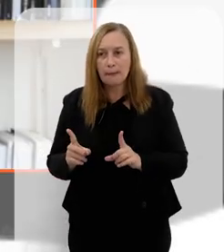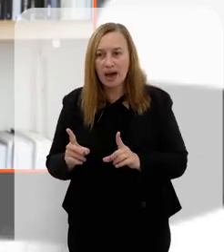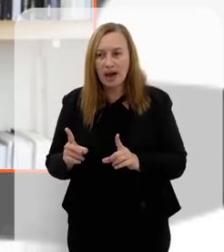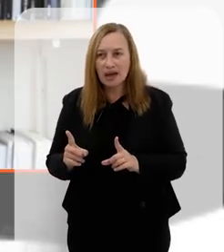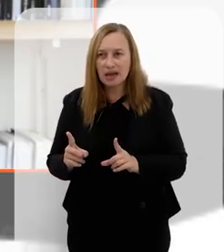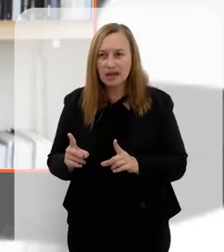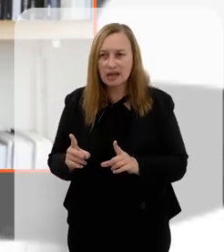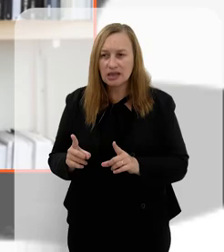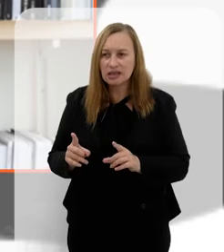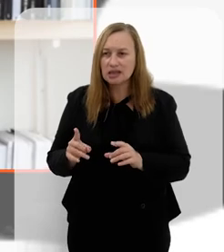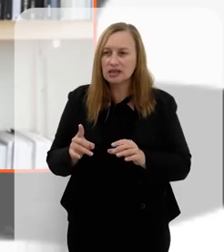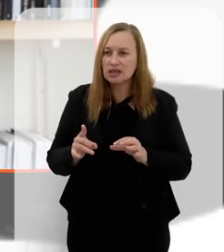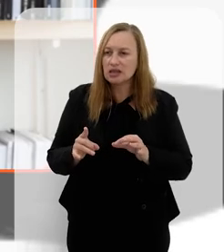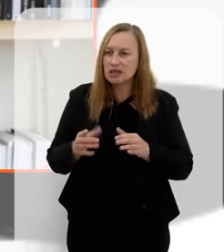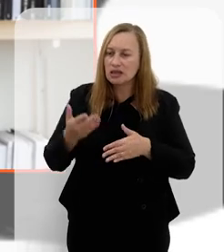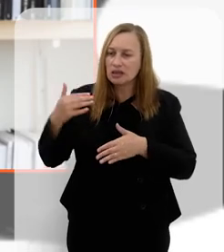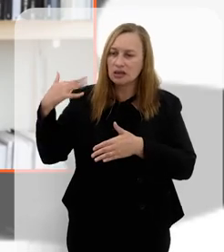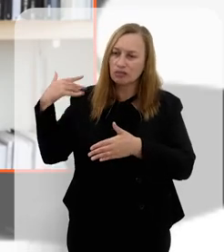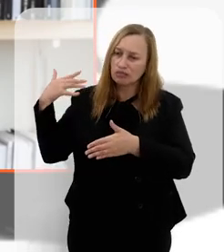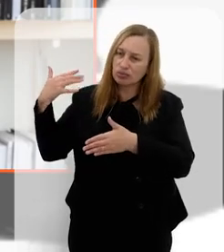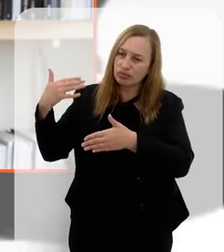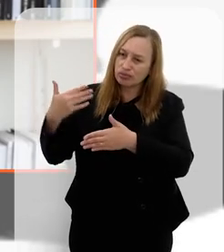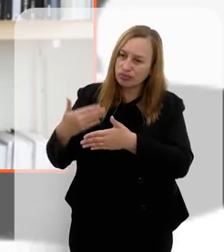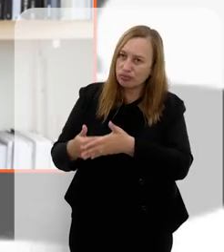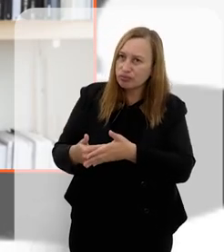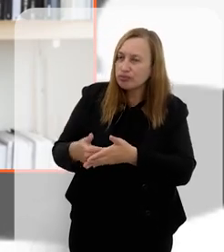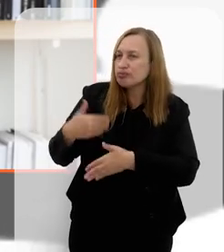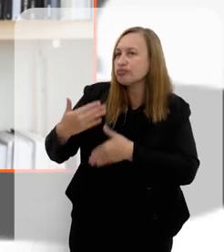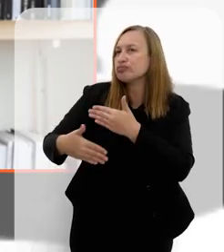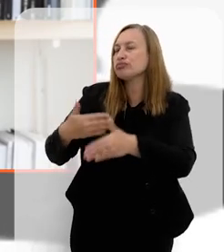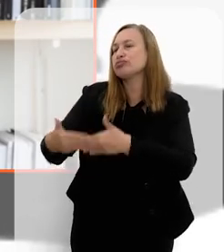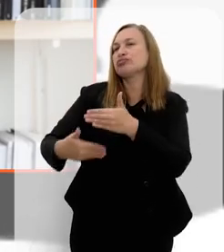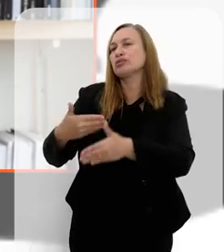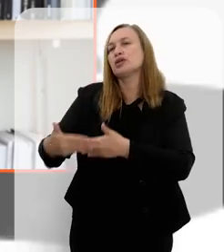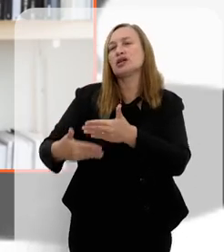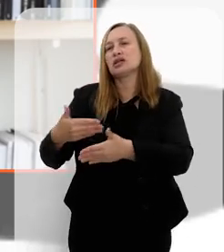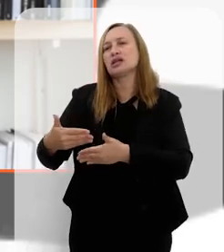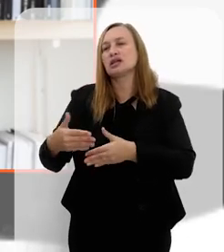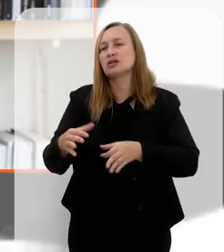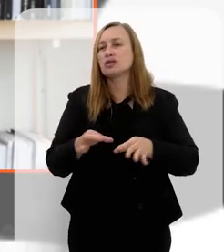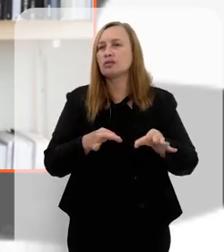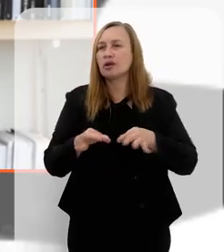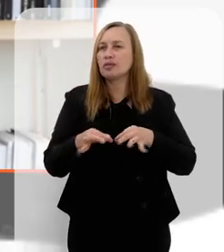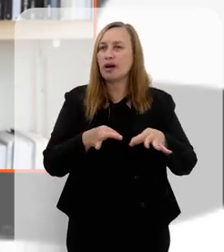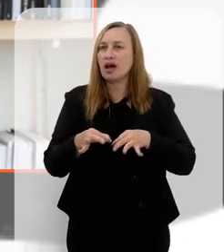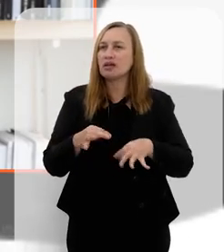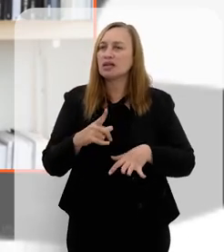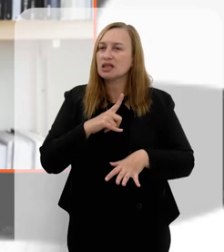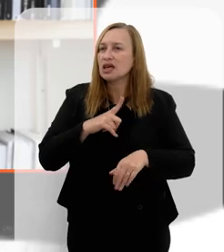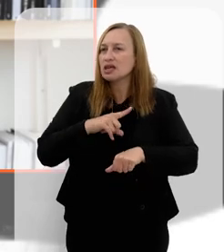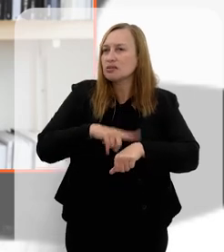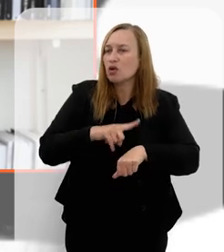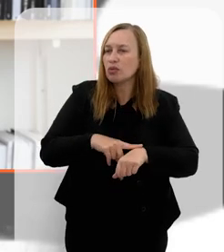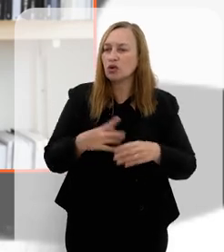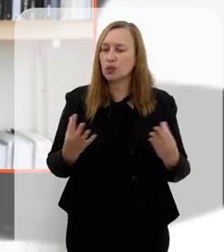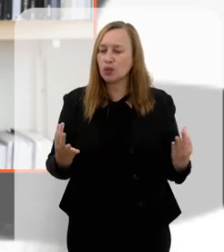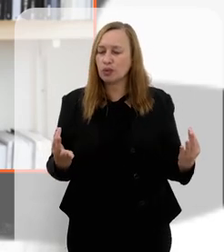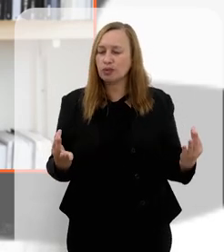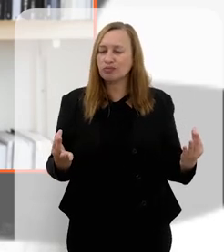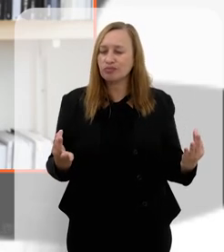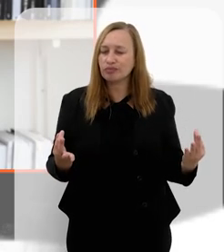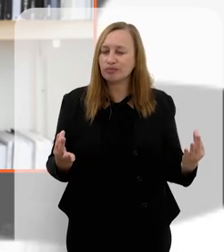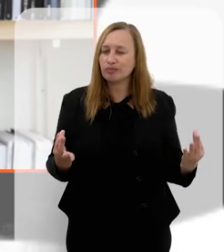Mas adjacentemente, no preparo para esse processo, vocês têm esse momento